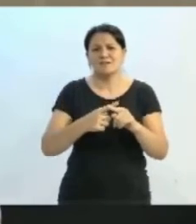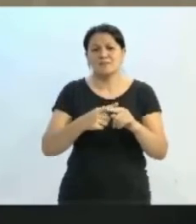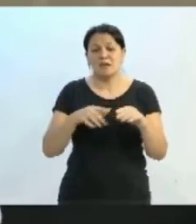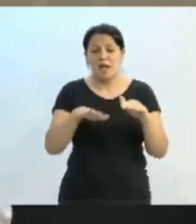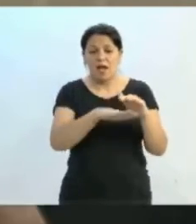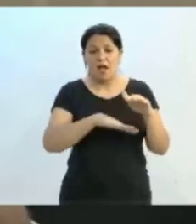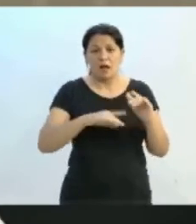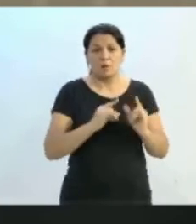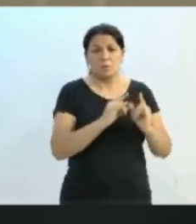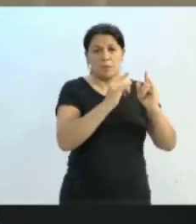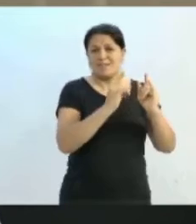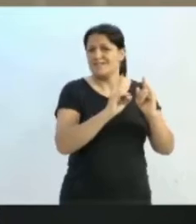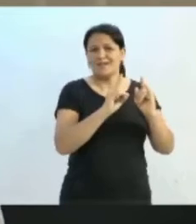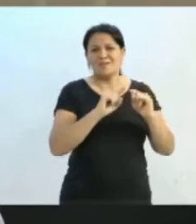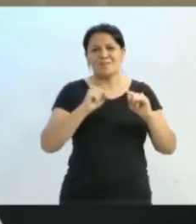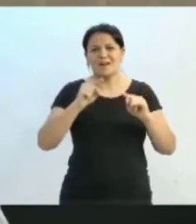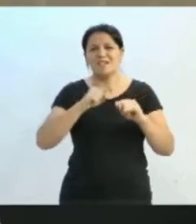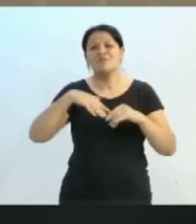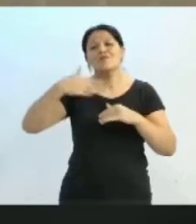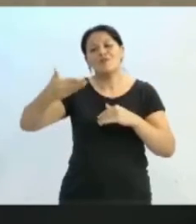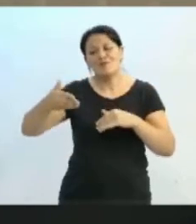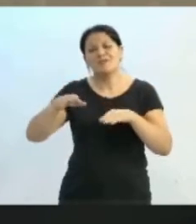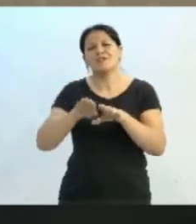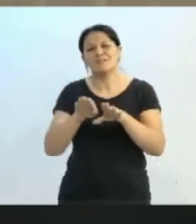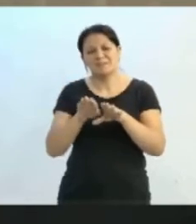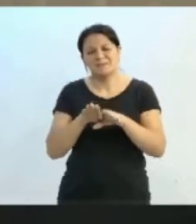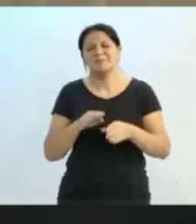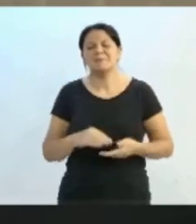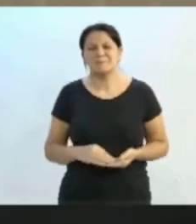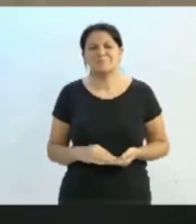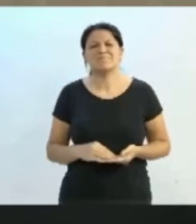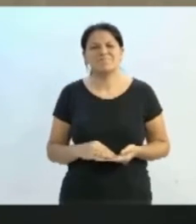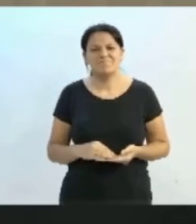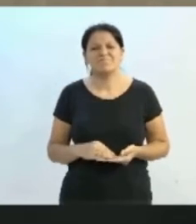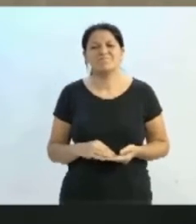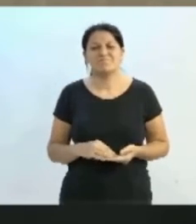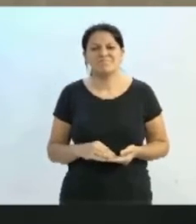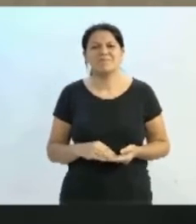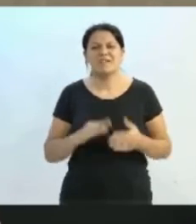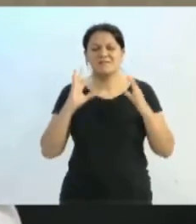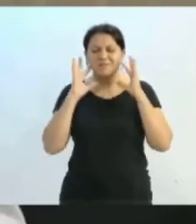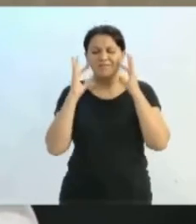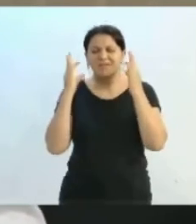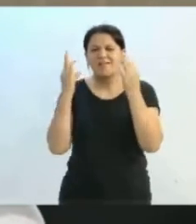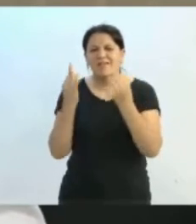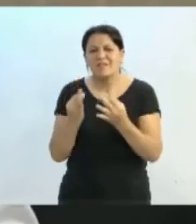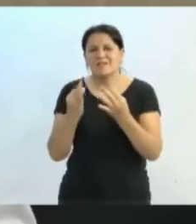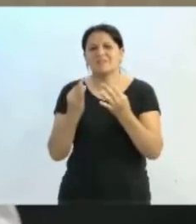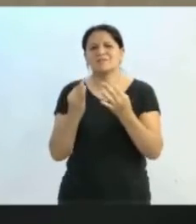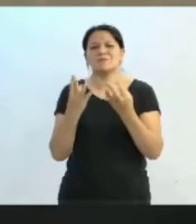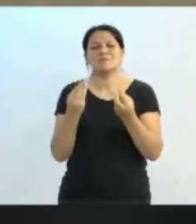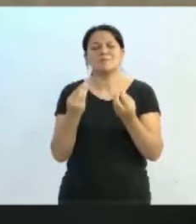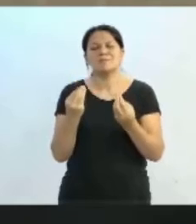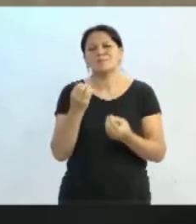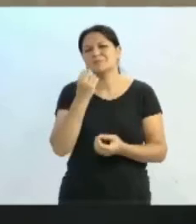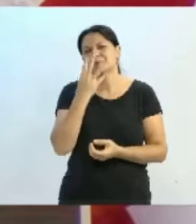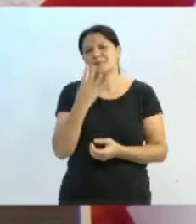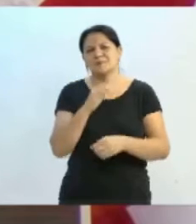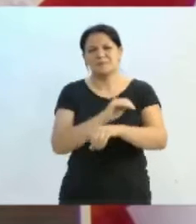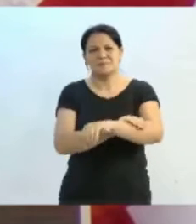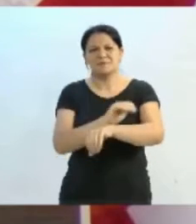da igreja ela leva para a comunidade bom então o negócio aqui realmente é admirável esse trabalho feito pela Assembleia